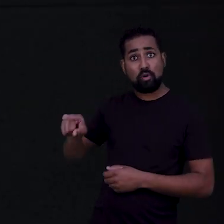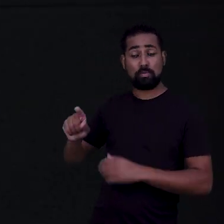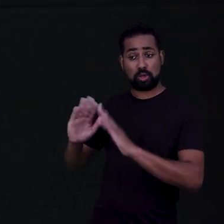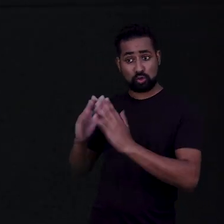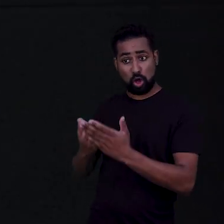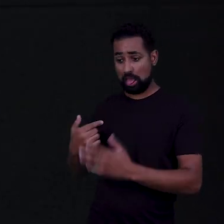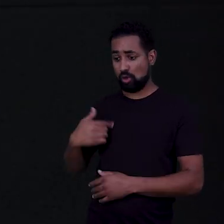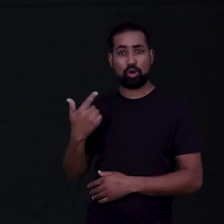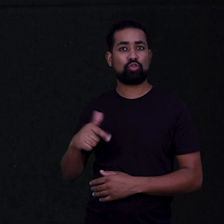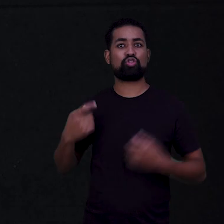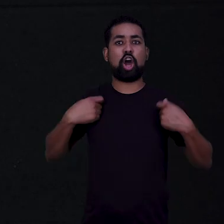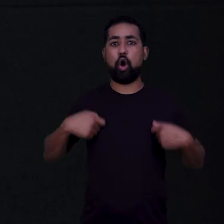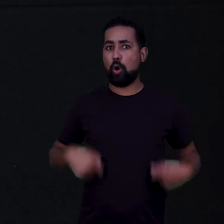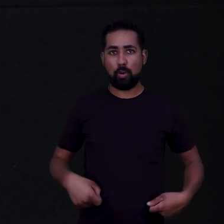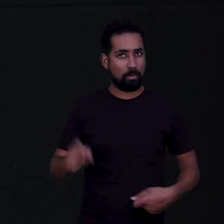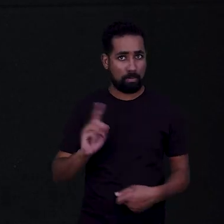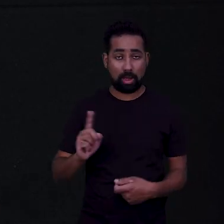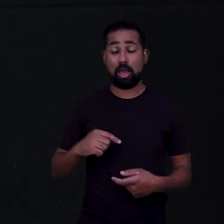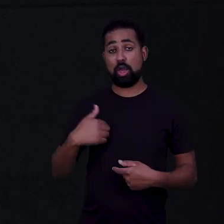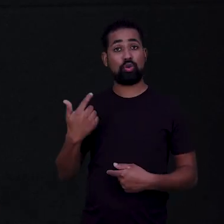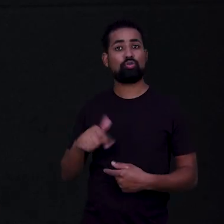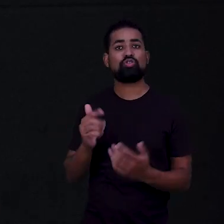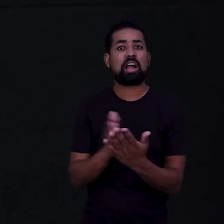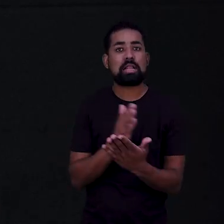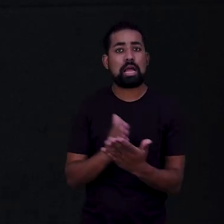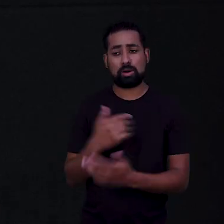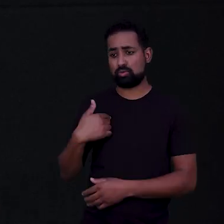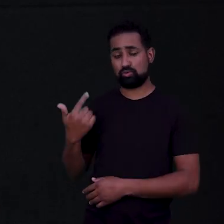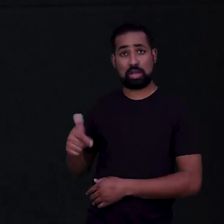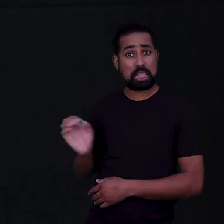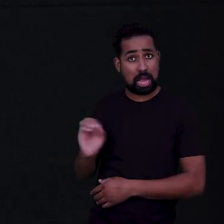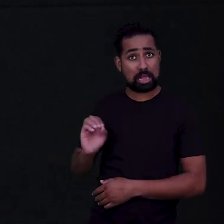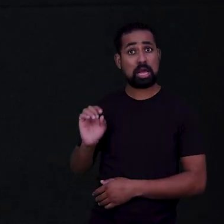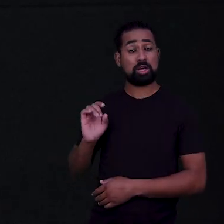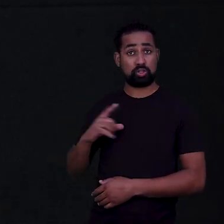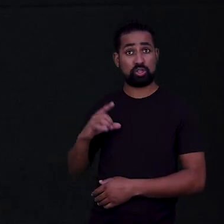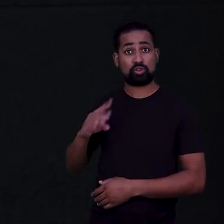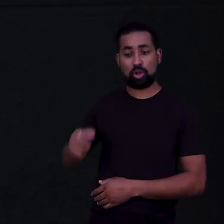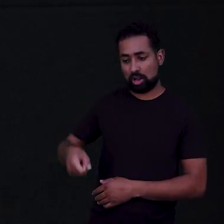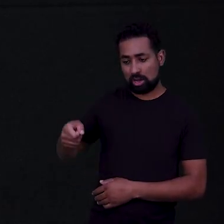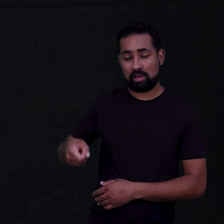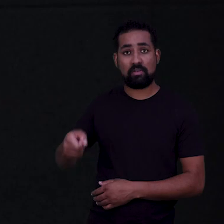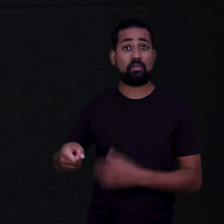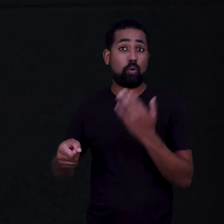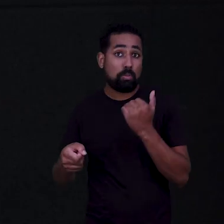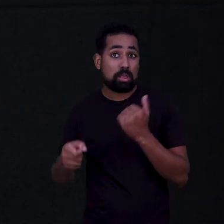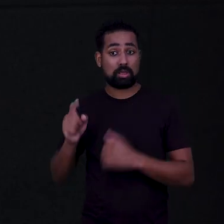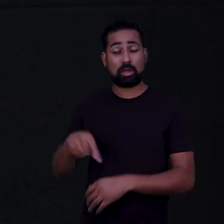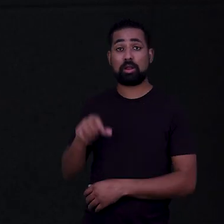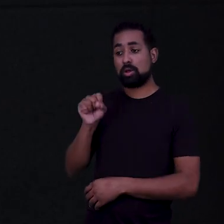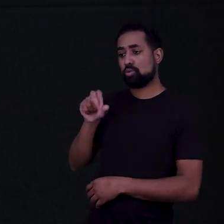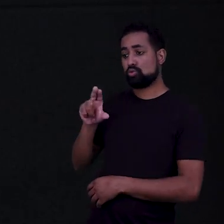eu não tinha caderno, eu não tinha nada. Eu tinha uma lancheira, que minha mãe fazia que